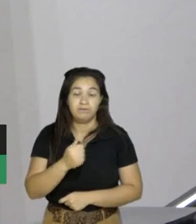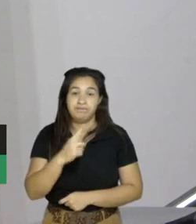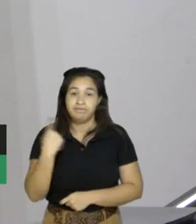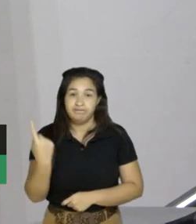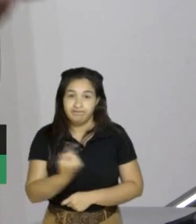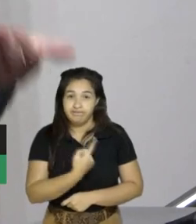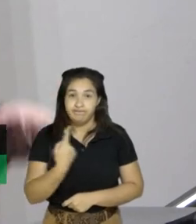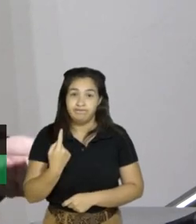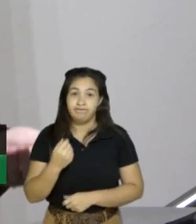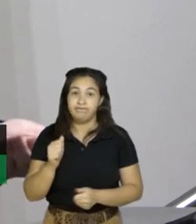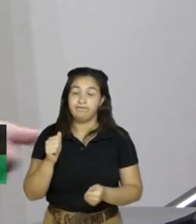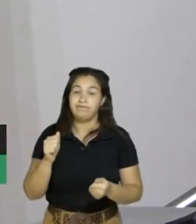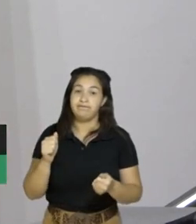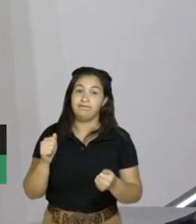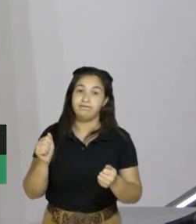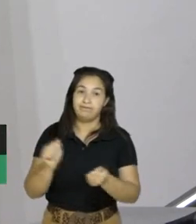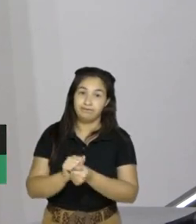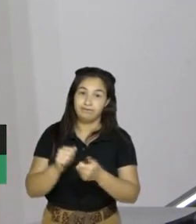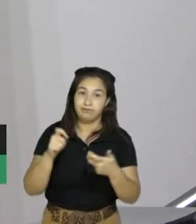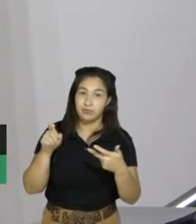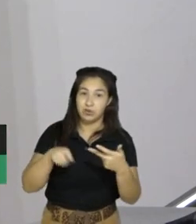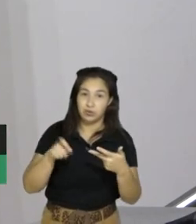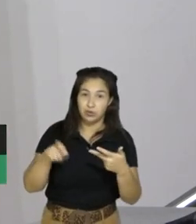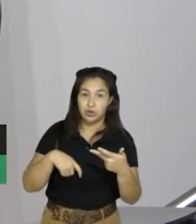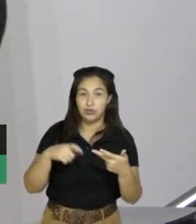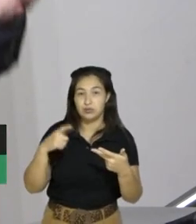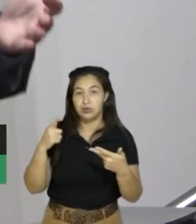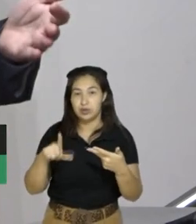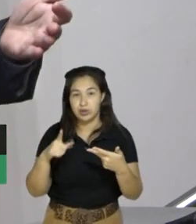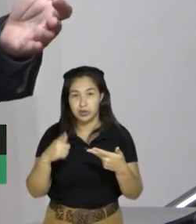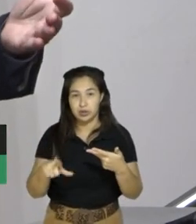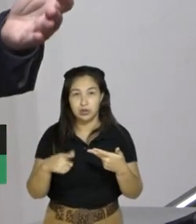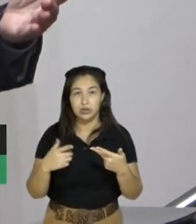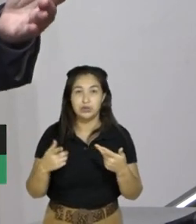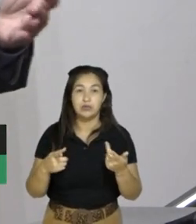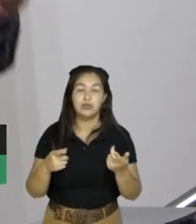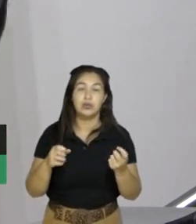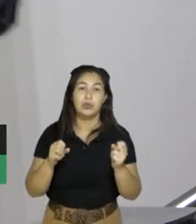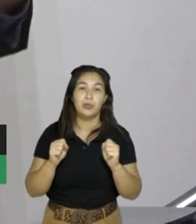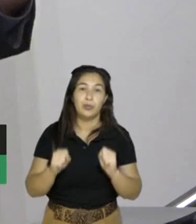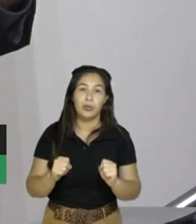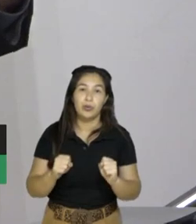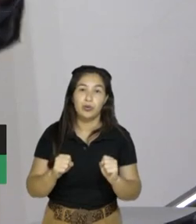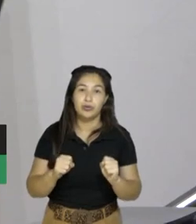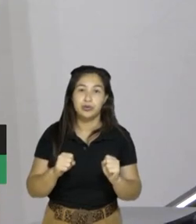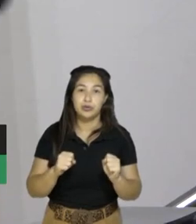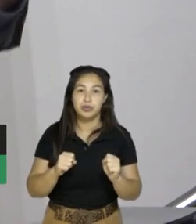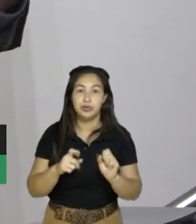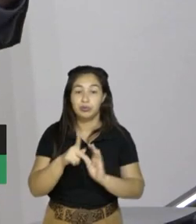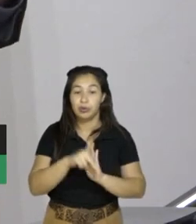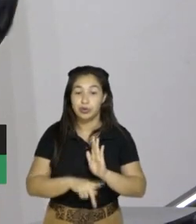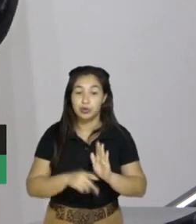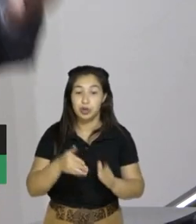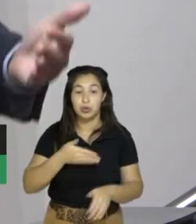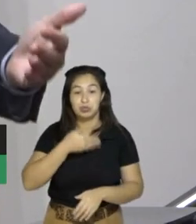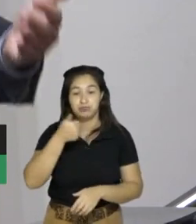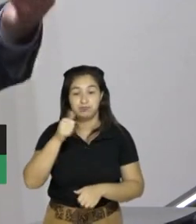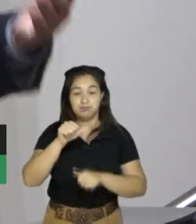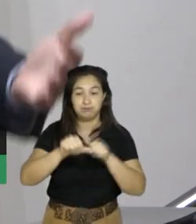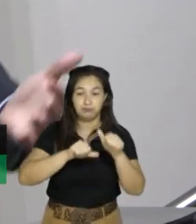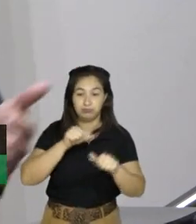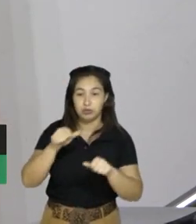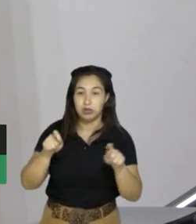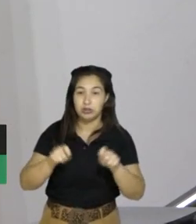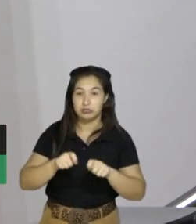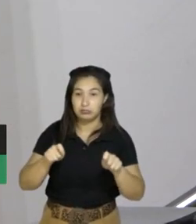com executivo em conjunto com o Parlamento é esse projeto também pode ser melhorado através da participação